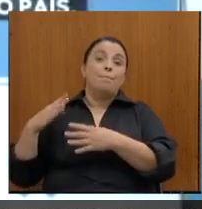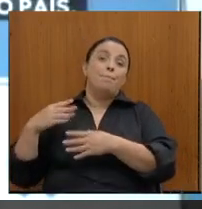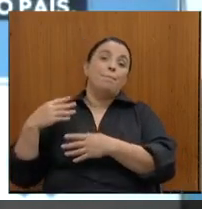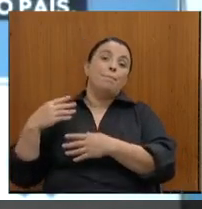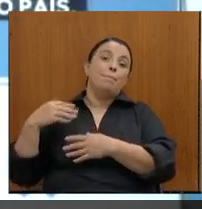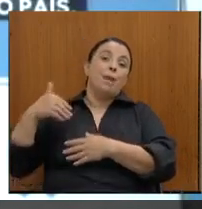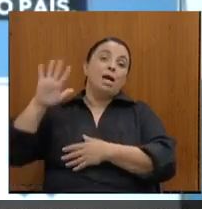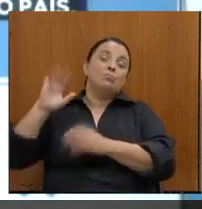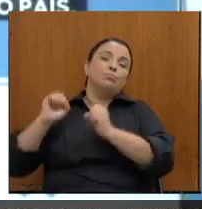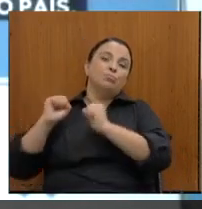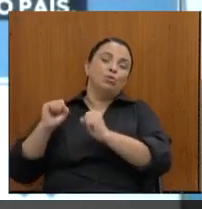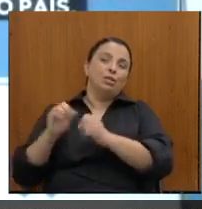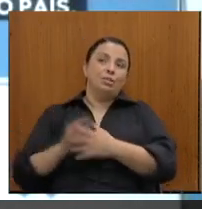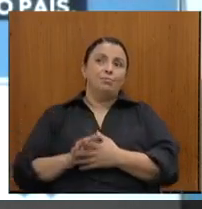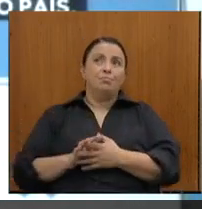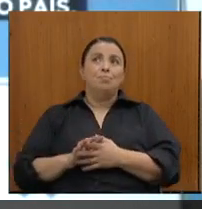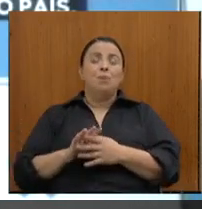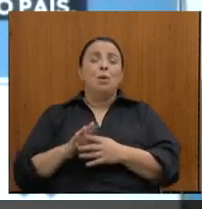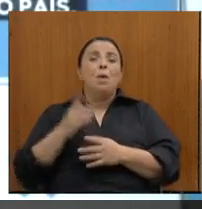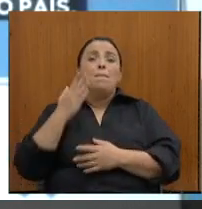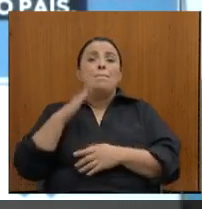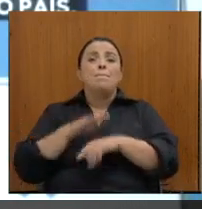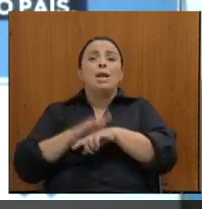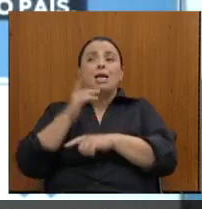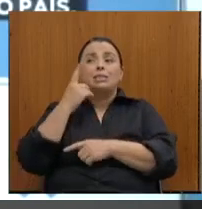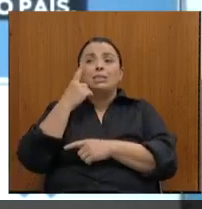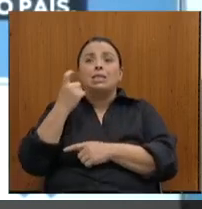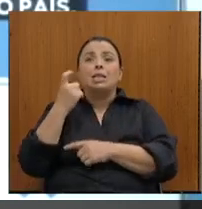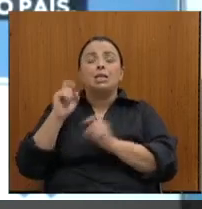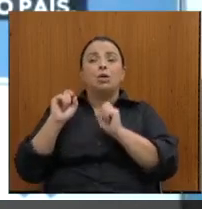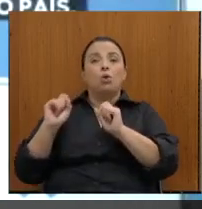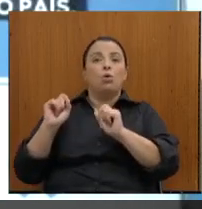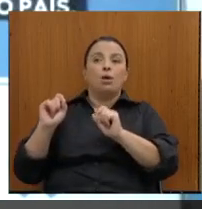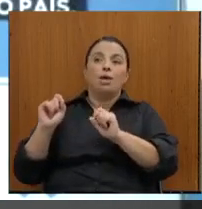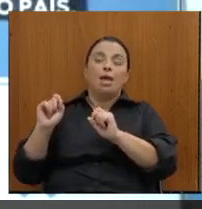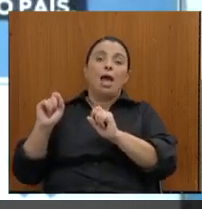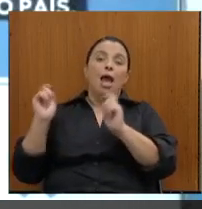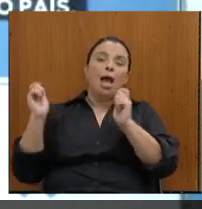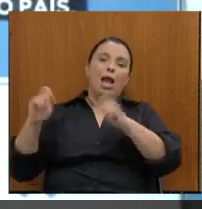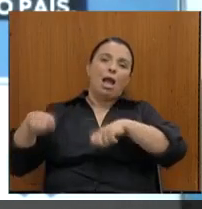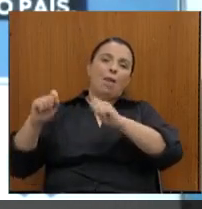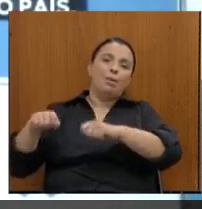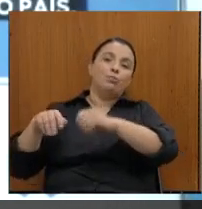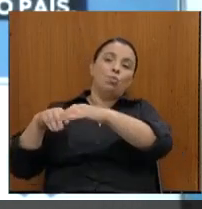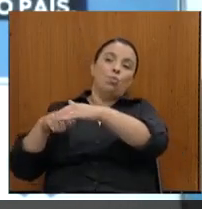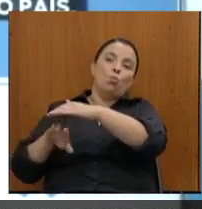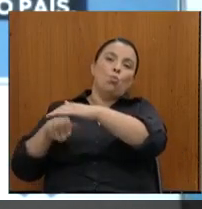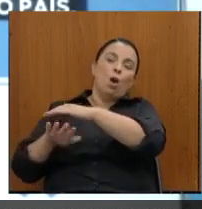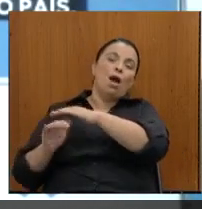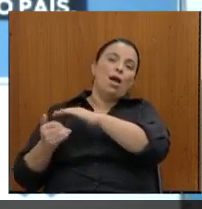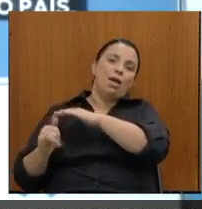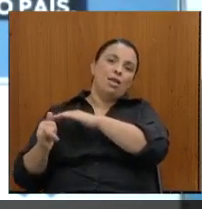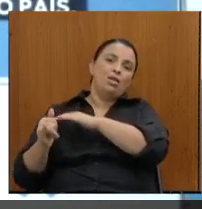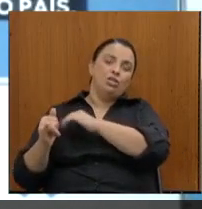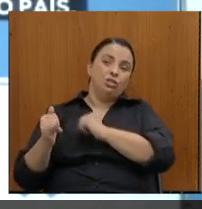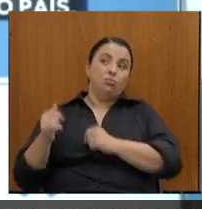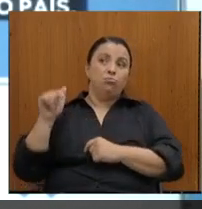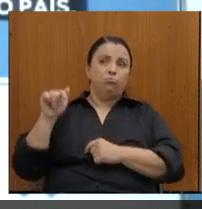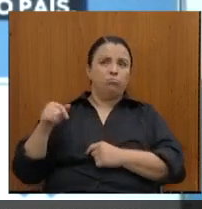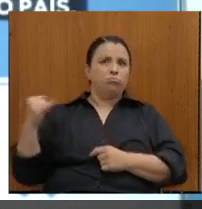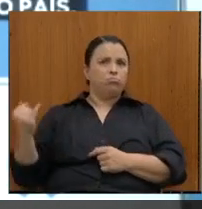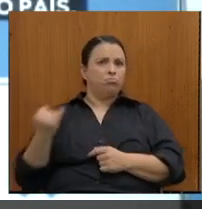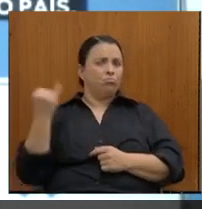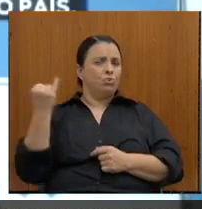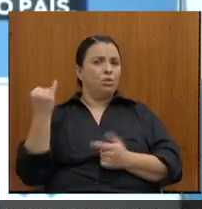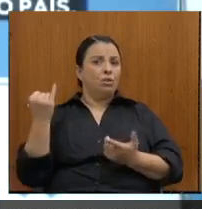hidrogênio é a capacidade de armazenamento dessa geração isso é fundamental pois o nosso sistema